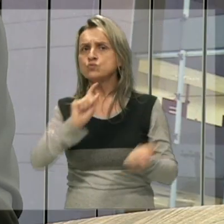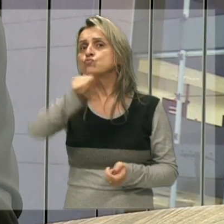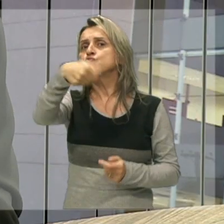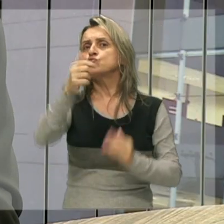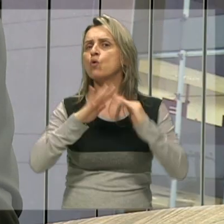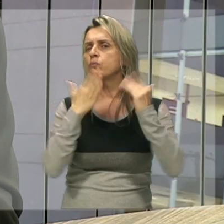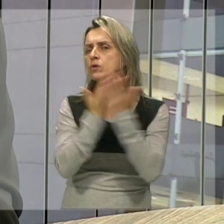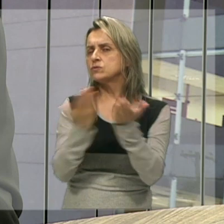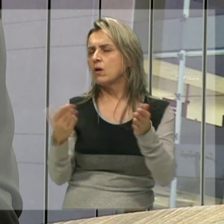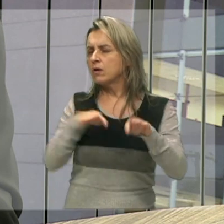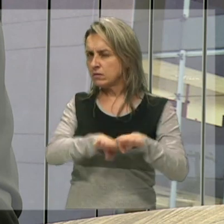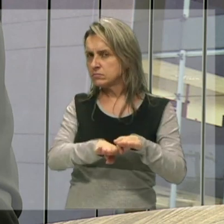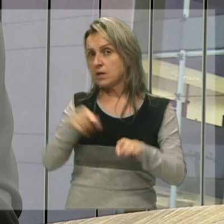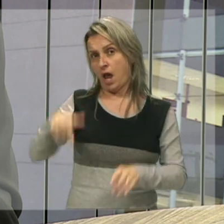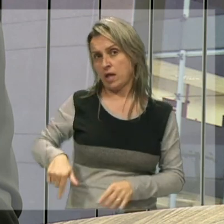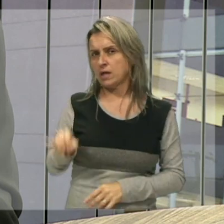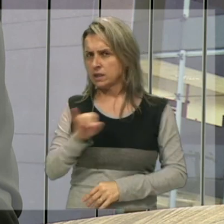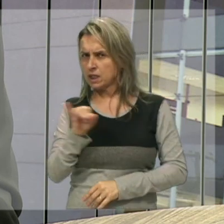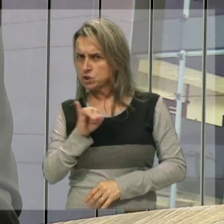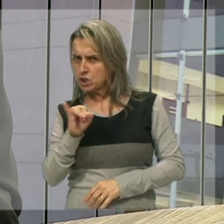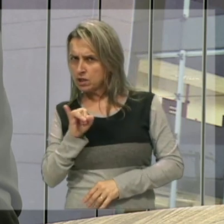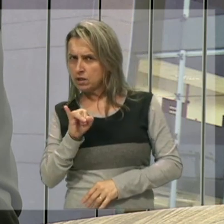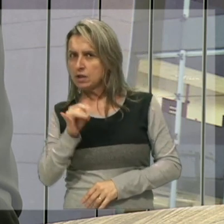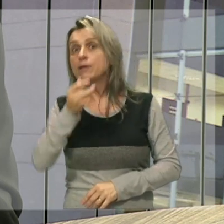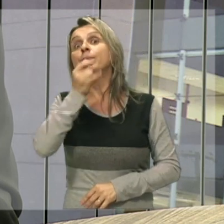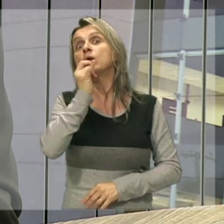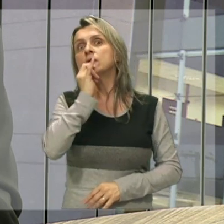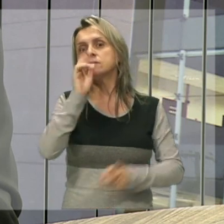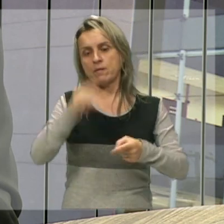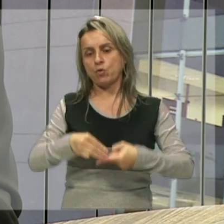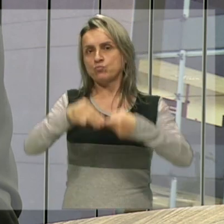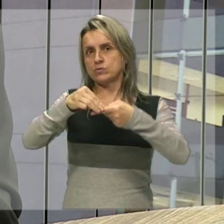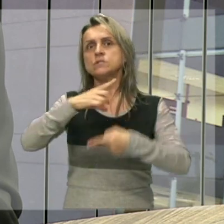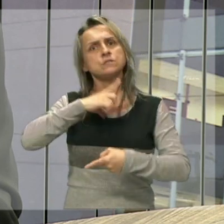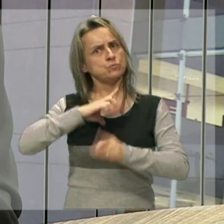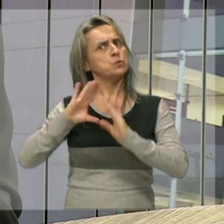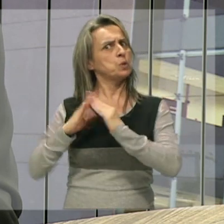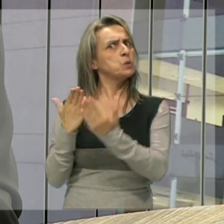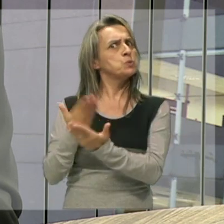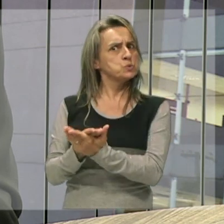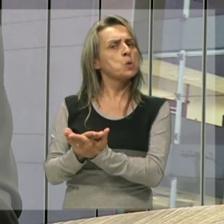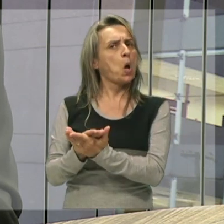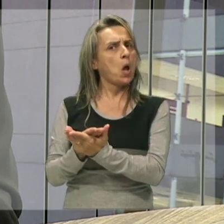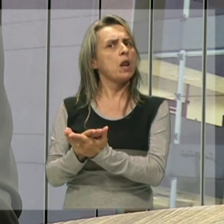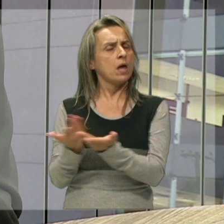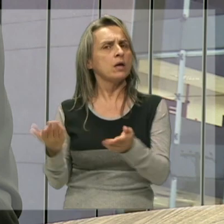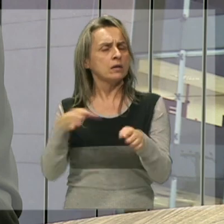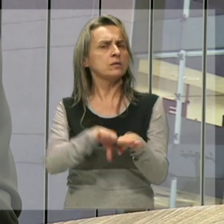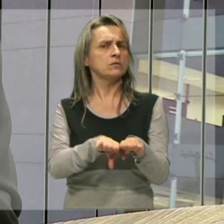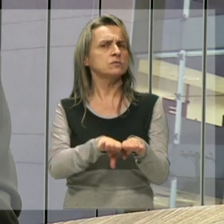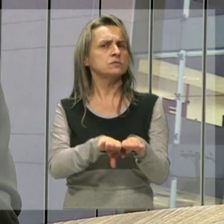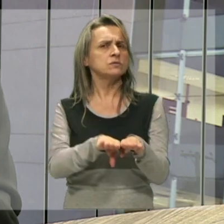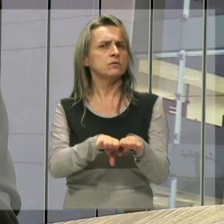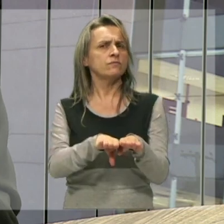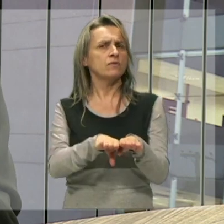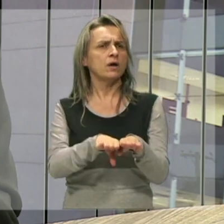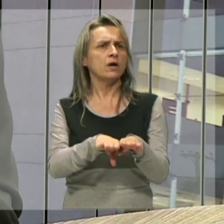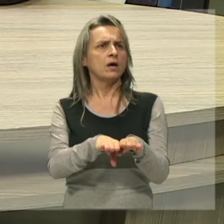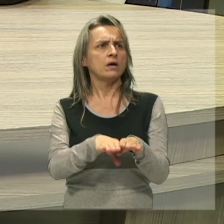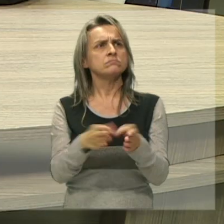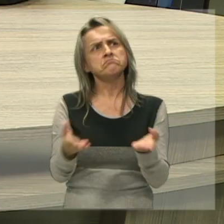Aqui em Itajaí mesmo nós temos, né, na rede municipal pelo menos, muitas escolas que que procuram pelo